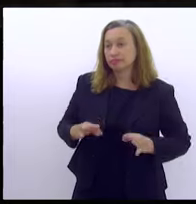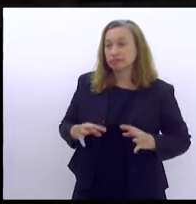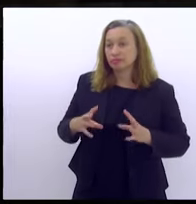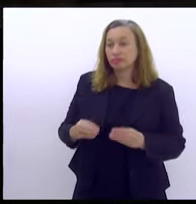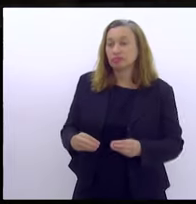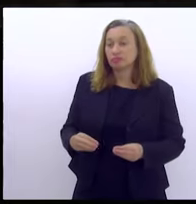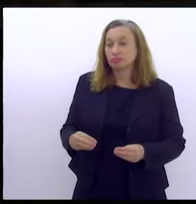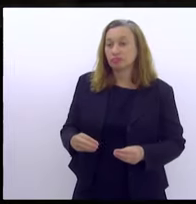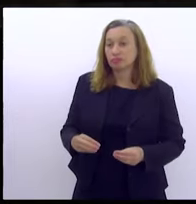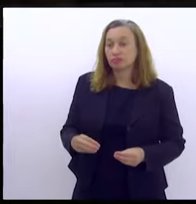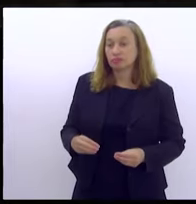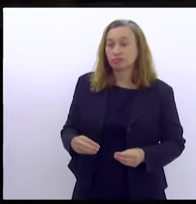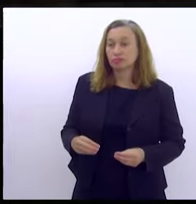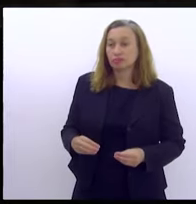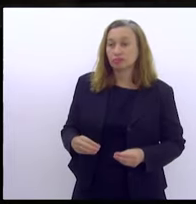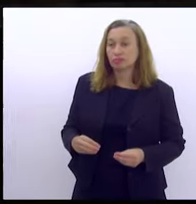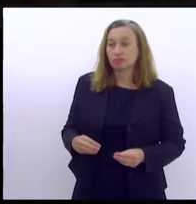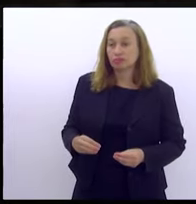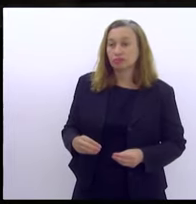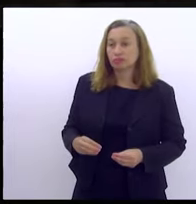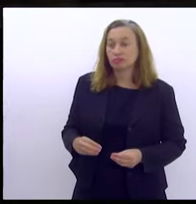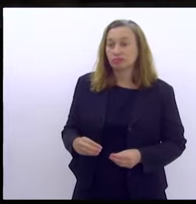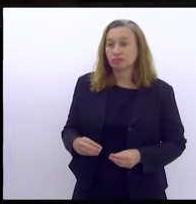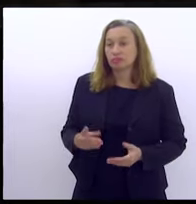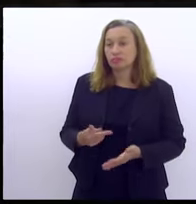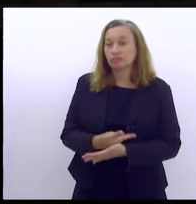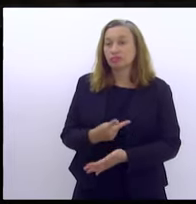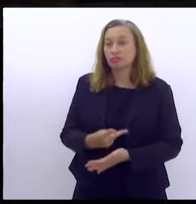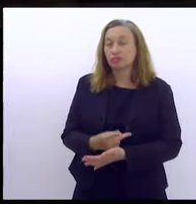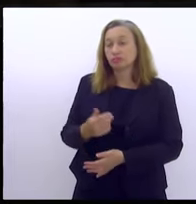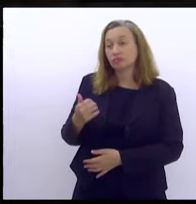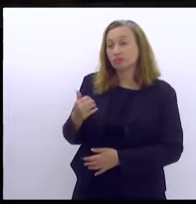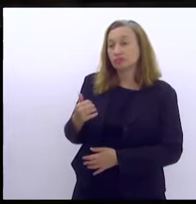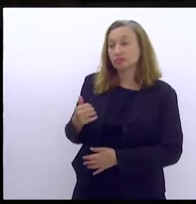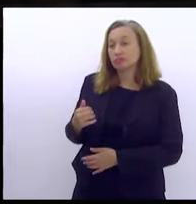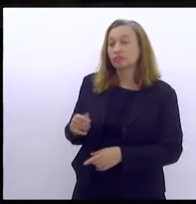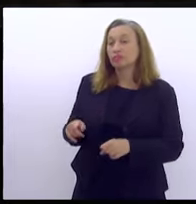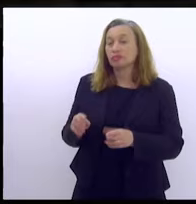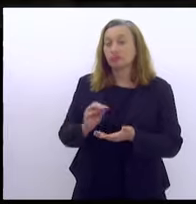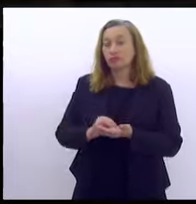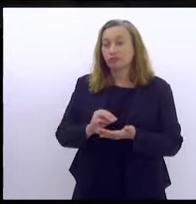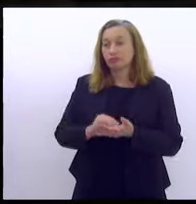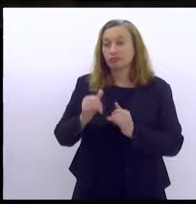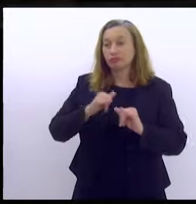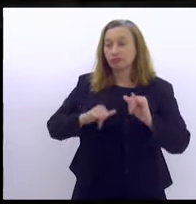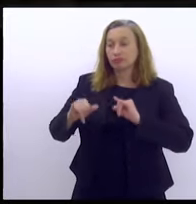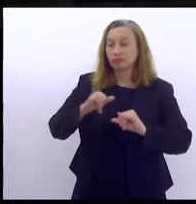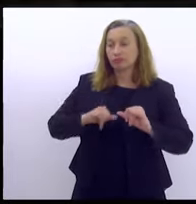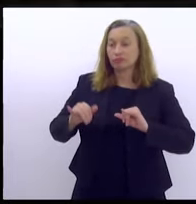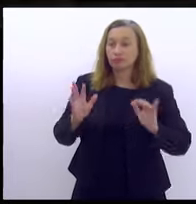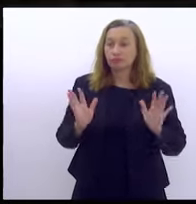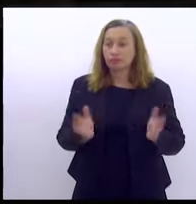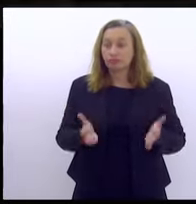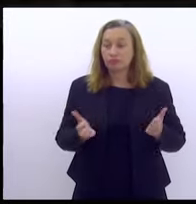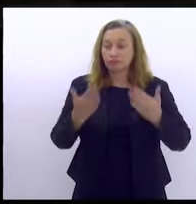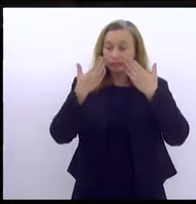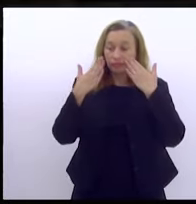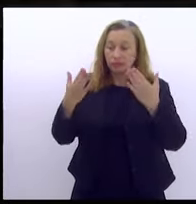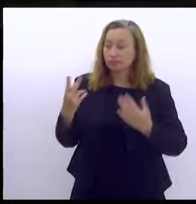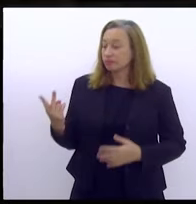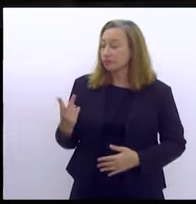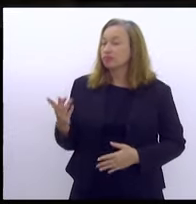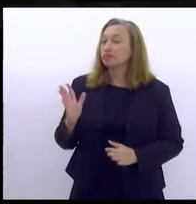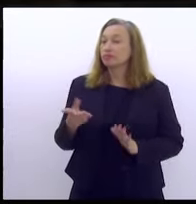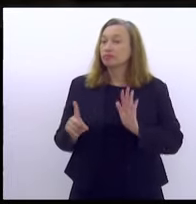né? E como mãe, a desinformação. E agora, por exemplo, essas duas já são